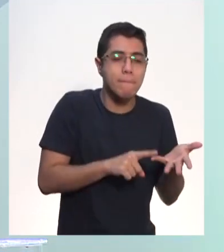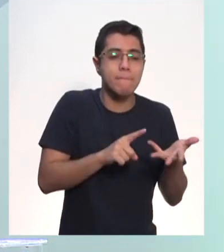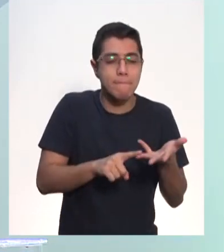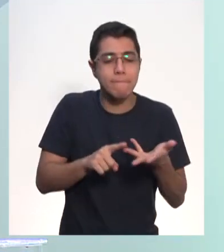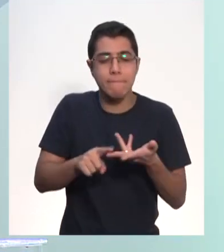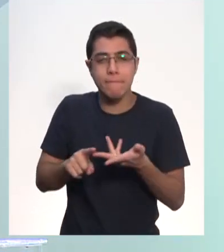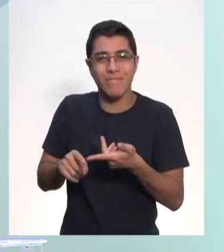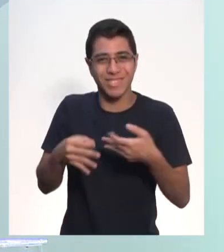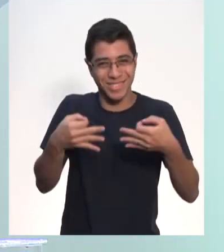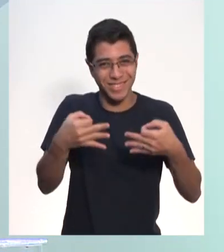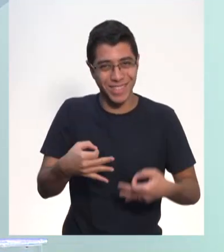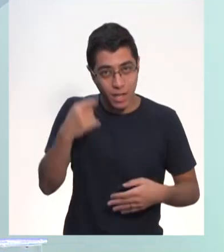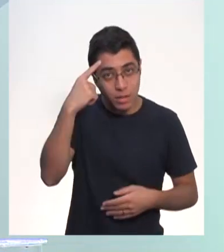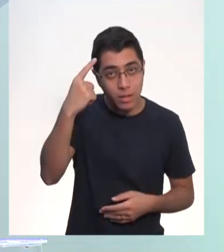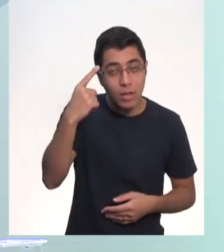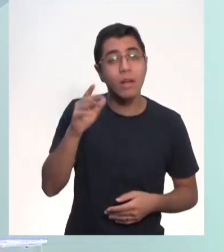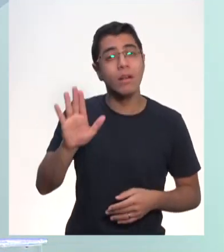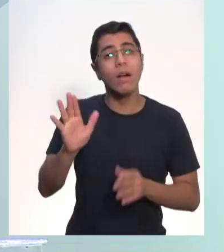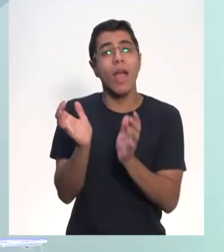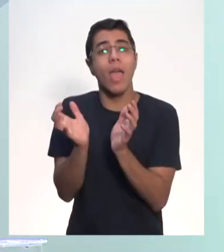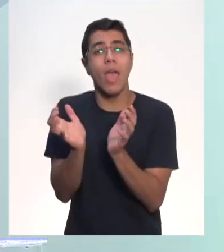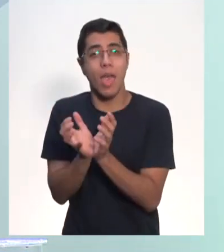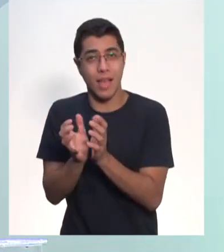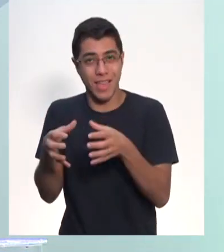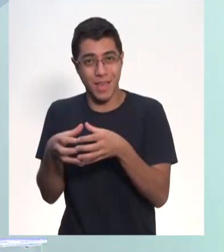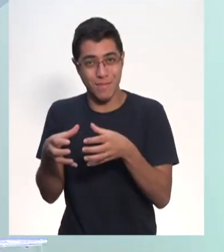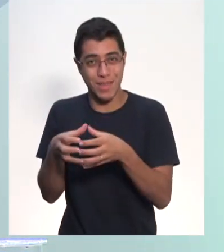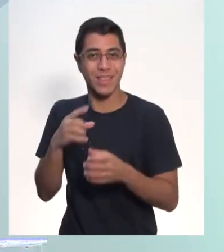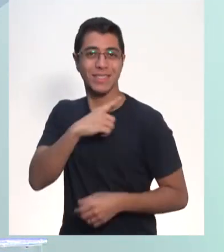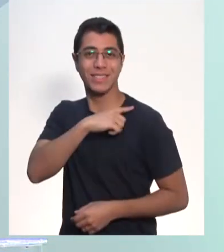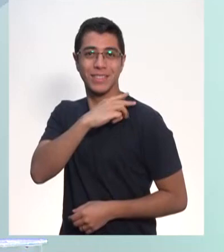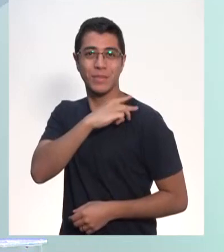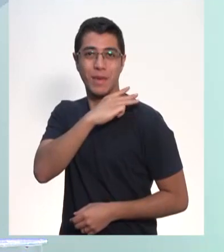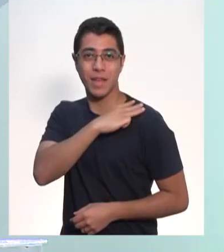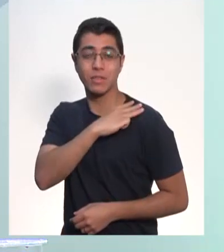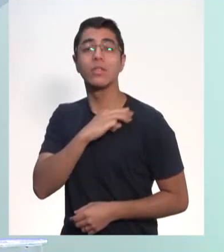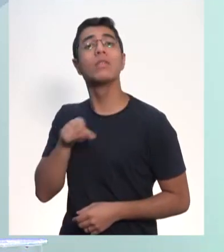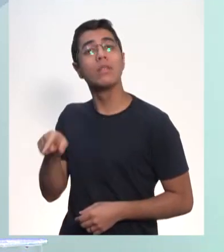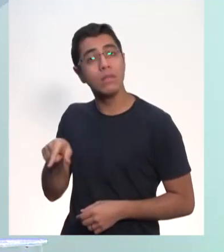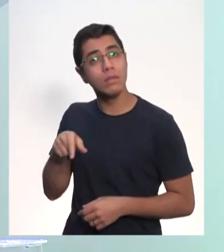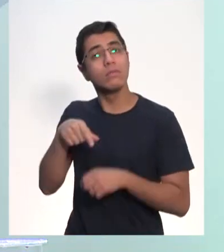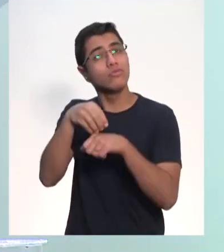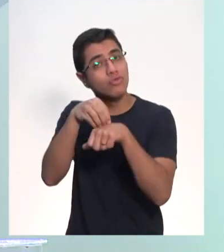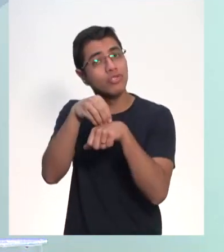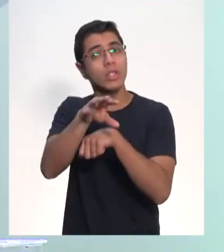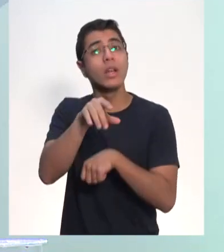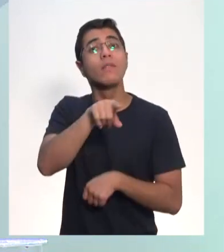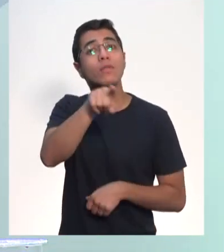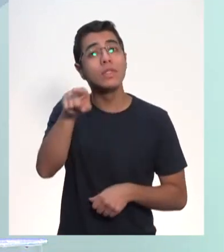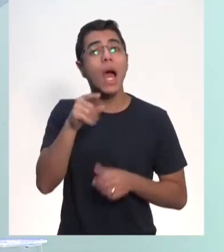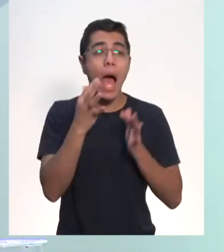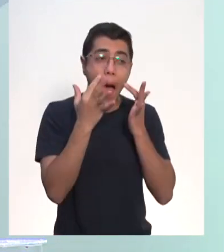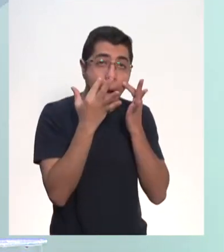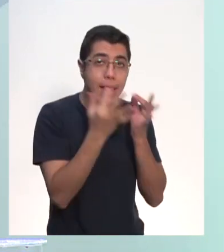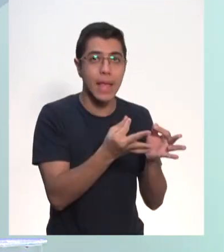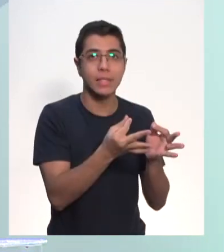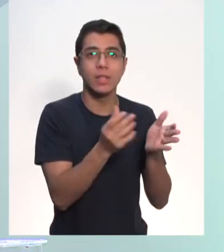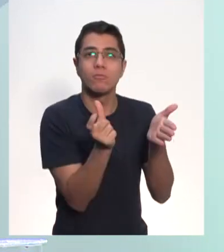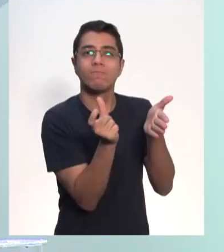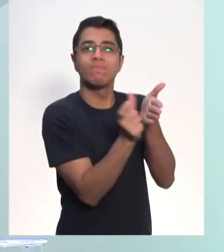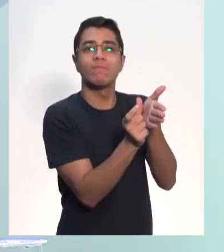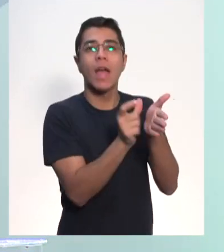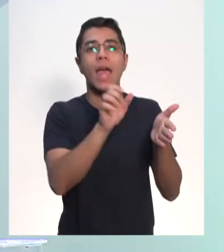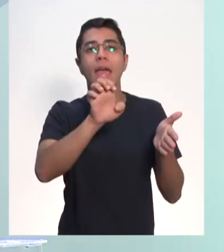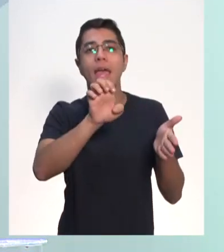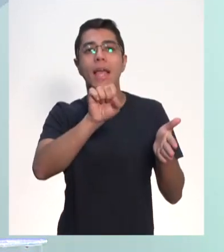de ensino médio elas recomendam bastante atenção para o desenvolvimento das habilidades essenciais. Okay?